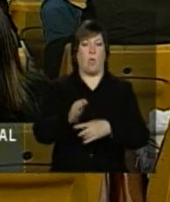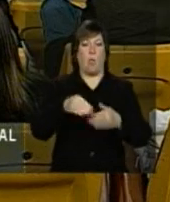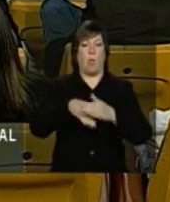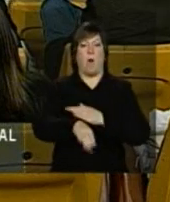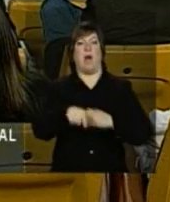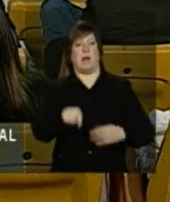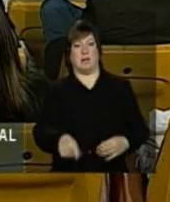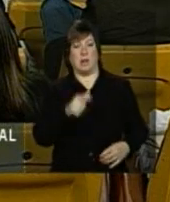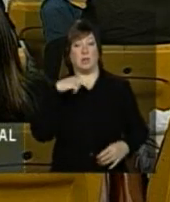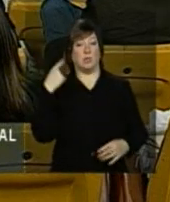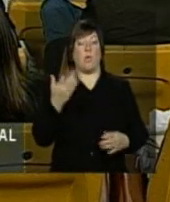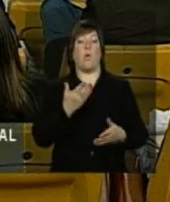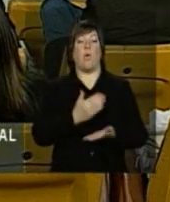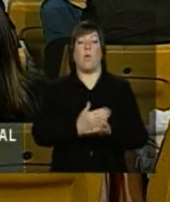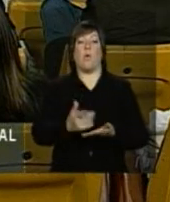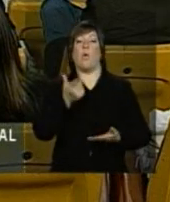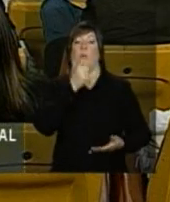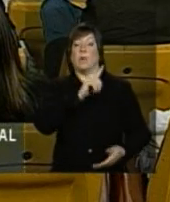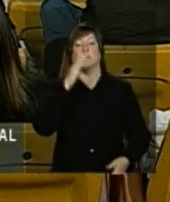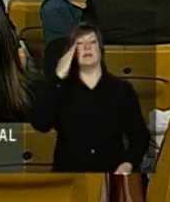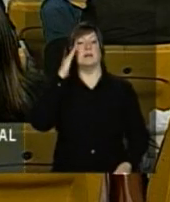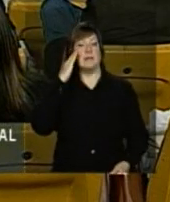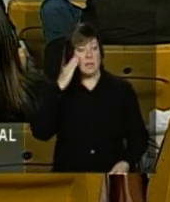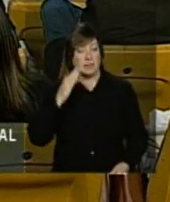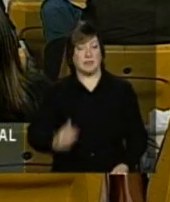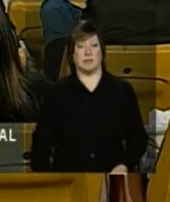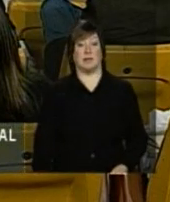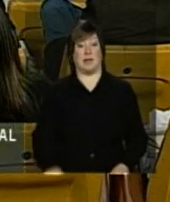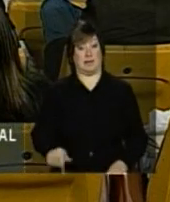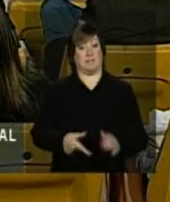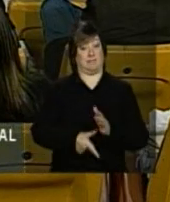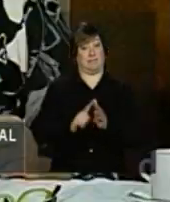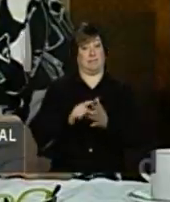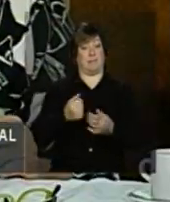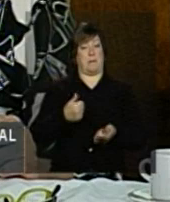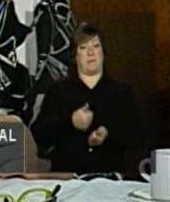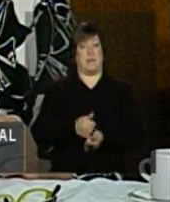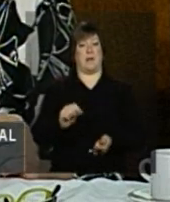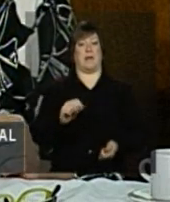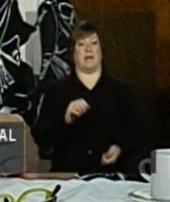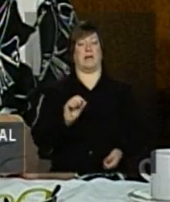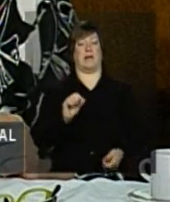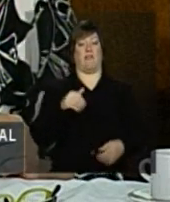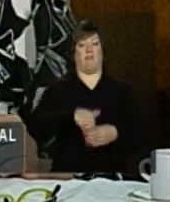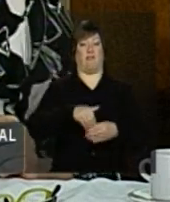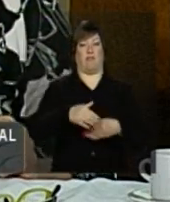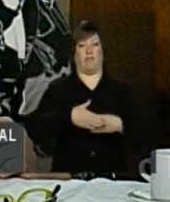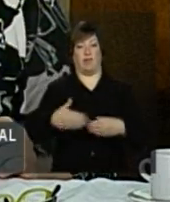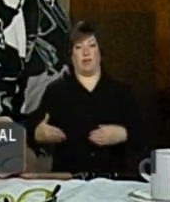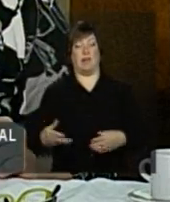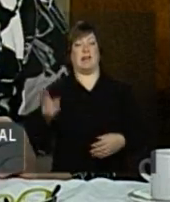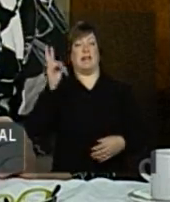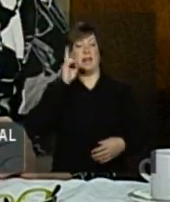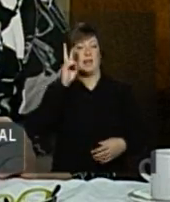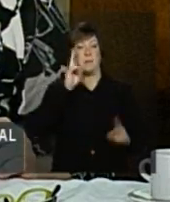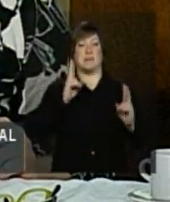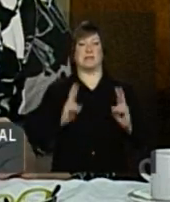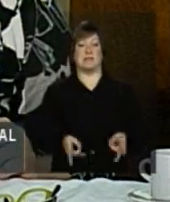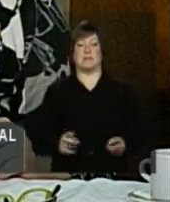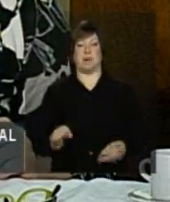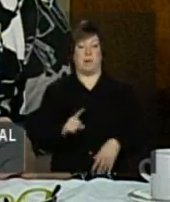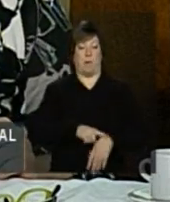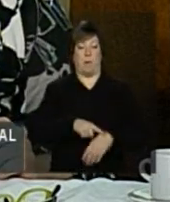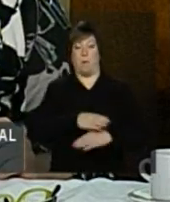inão né infelizmente a gente tá vivendo esse debate também em Véspera de eleição para voltar sempre Aquela Velha História né do do